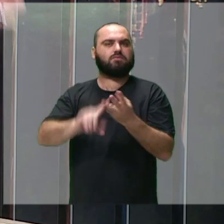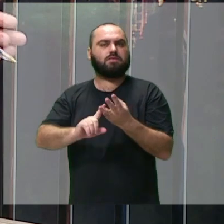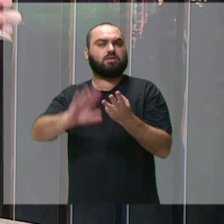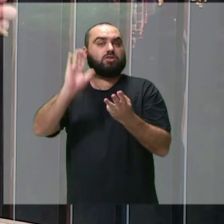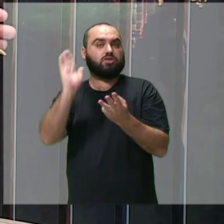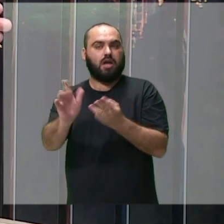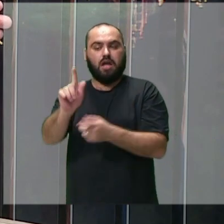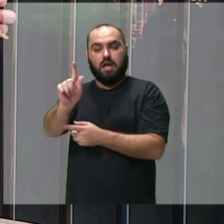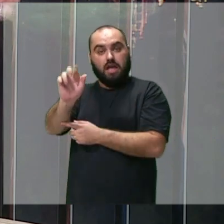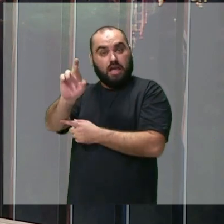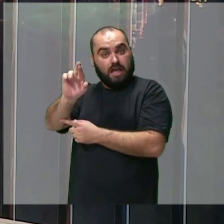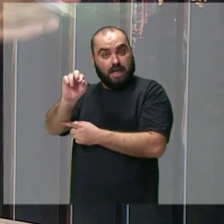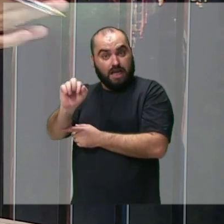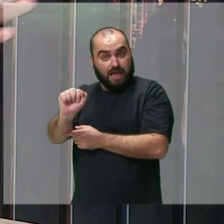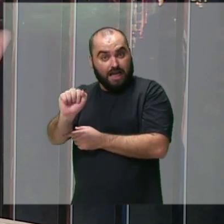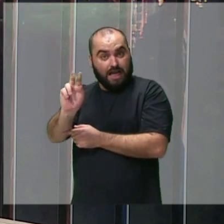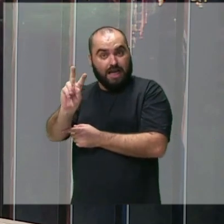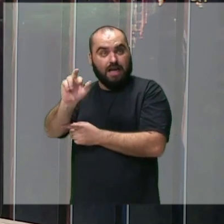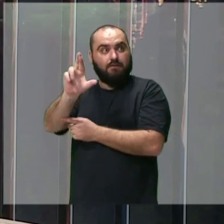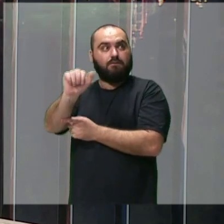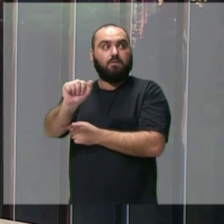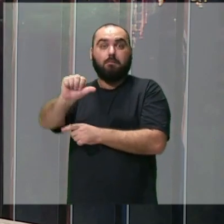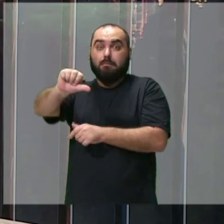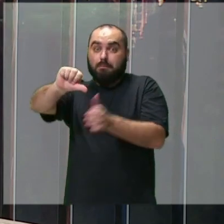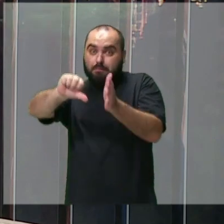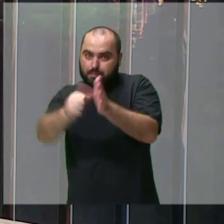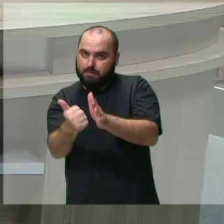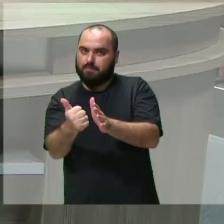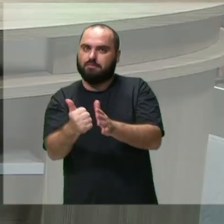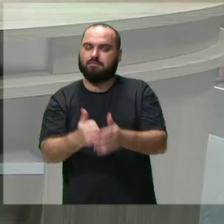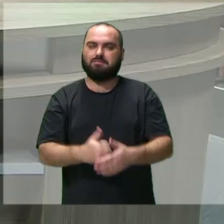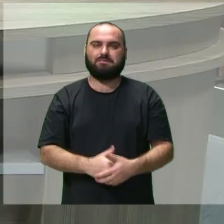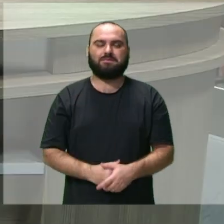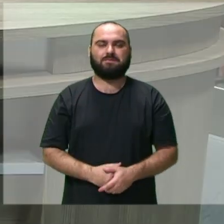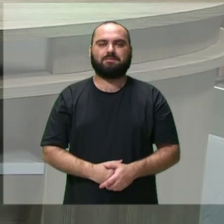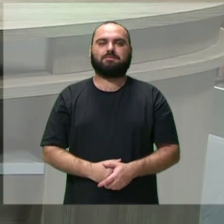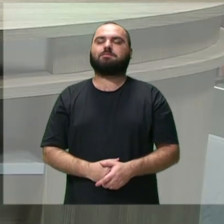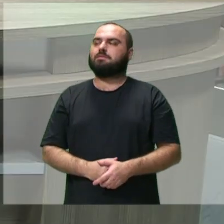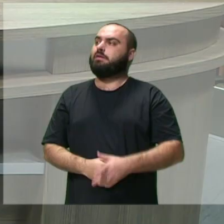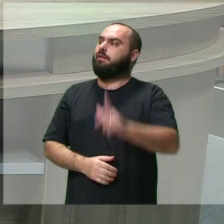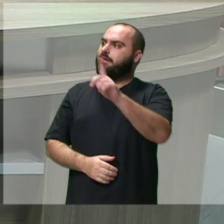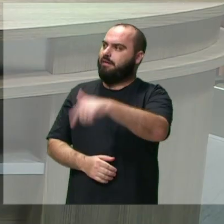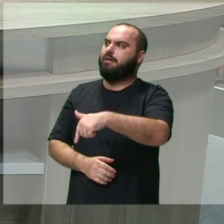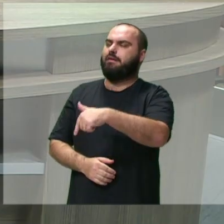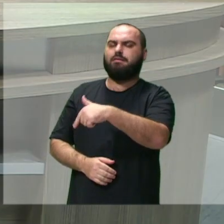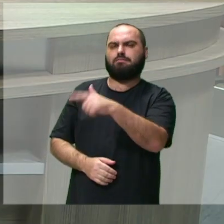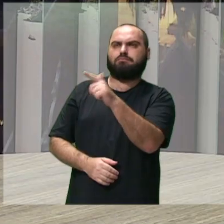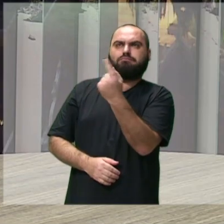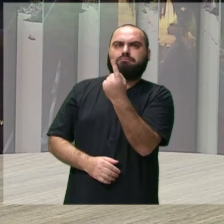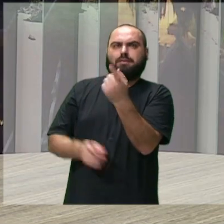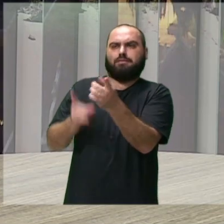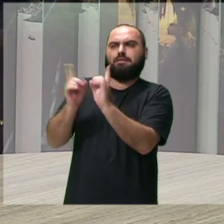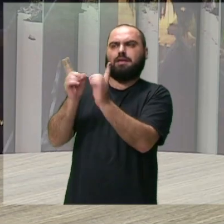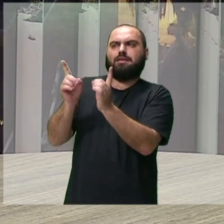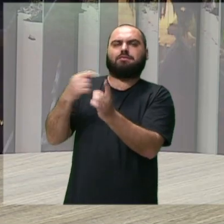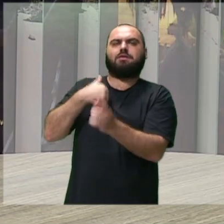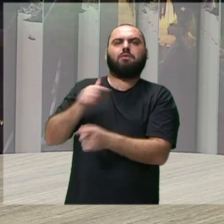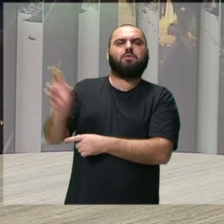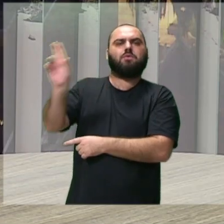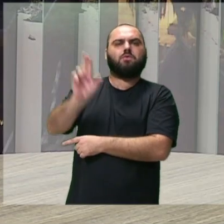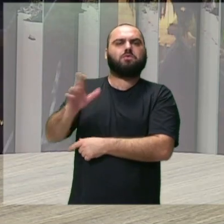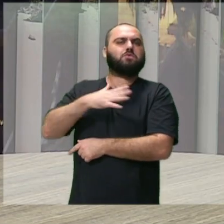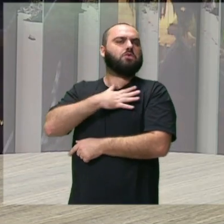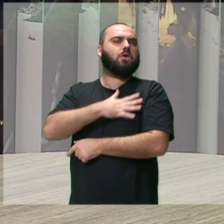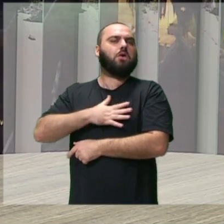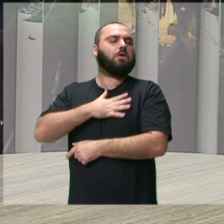o nosso primeiro. Está com você agora. A gravura é uma das técnicas que eu aplico, gosto